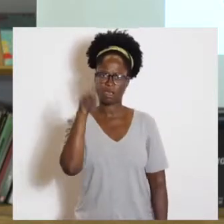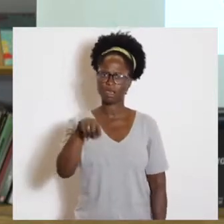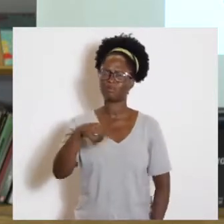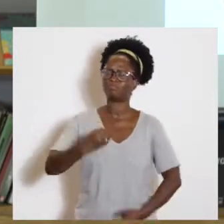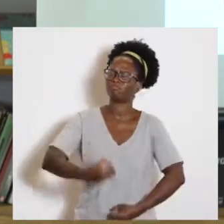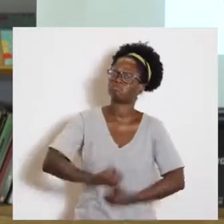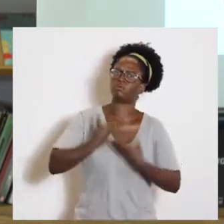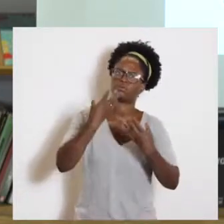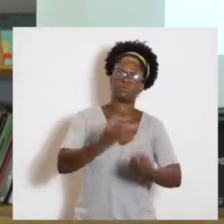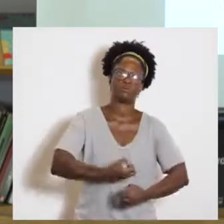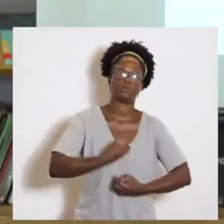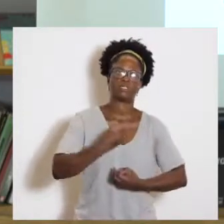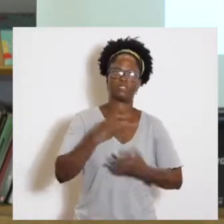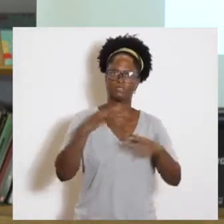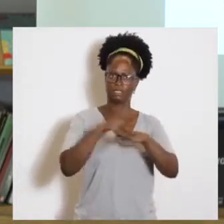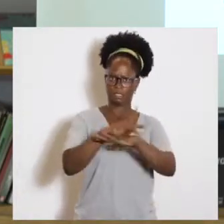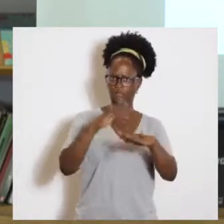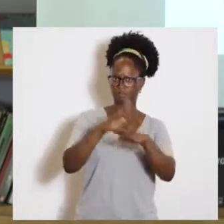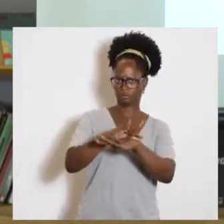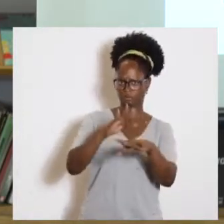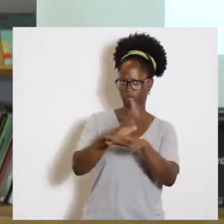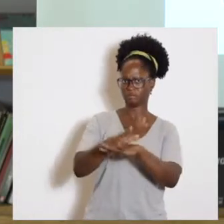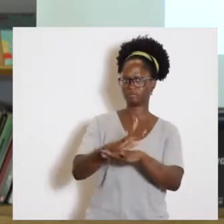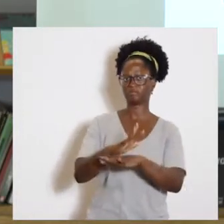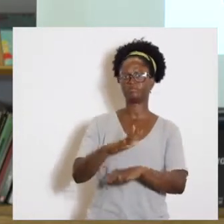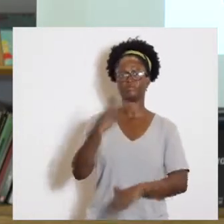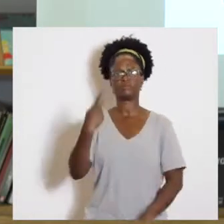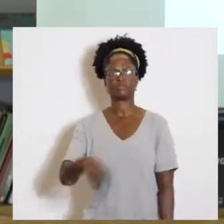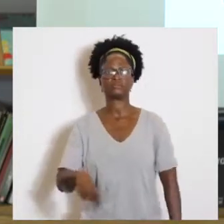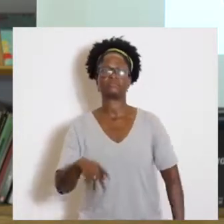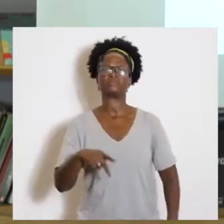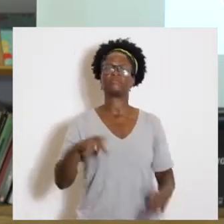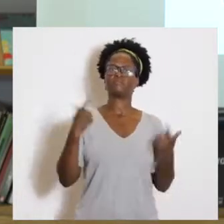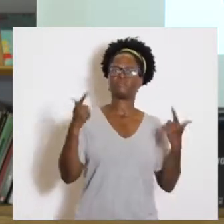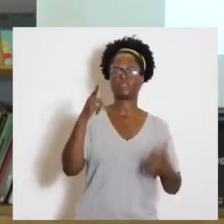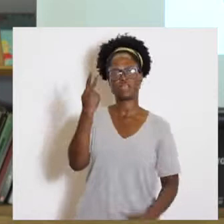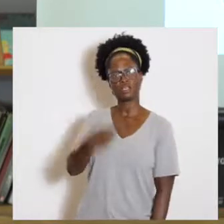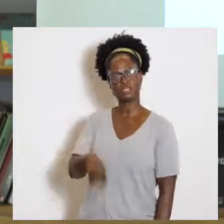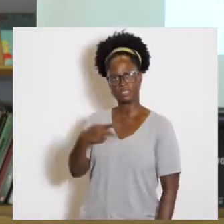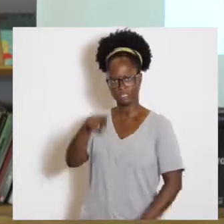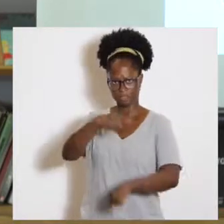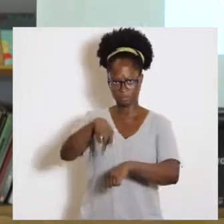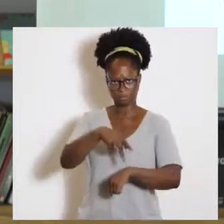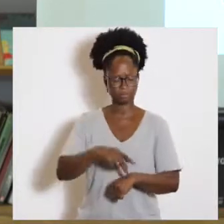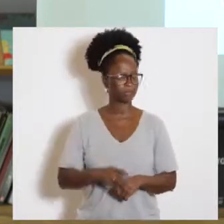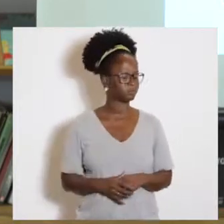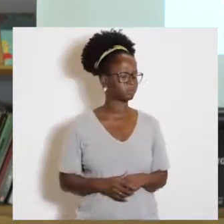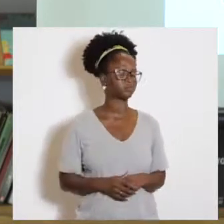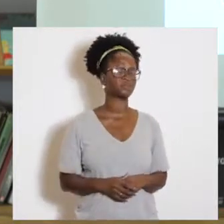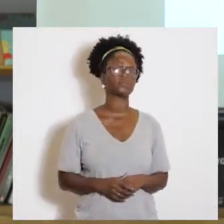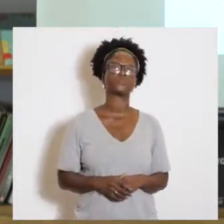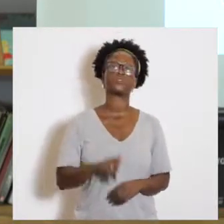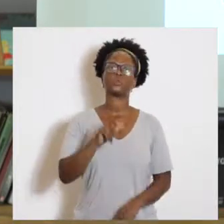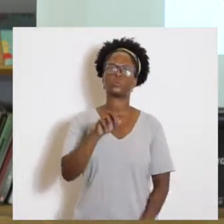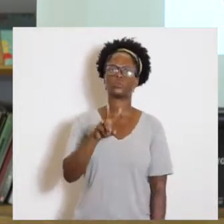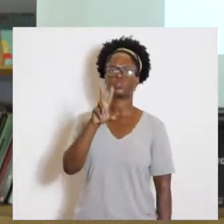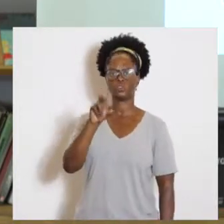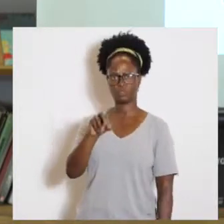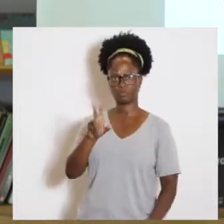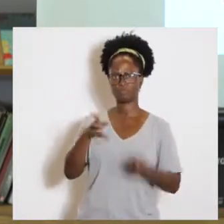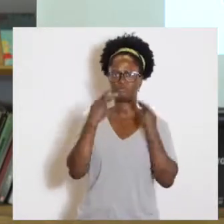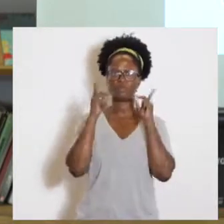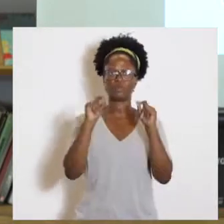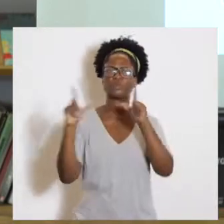poetas dessa cidade um dos maiores poetas do hip hop deste país disse gustavo black alien